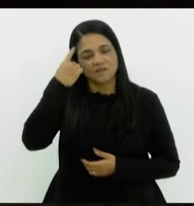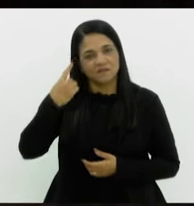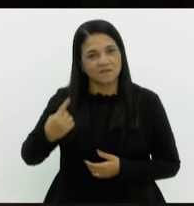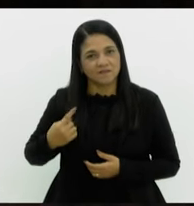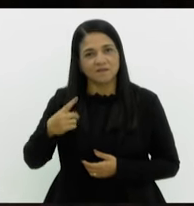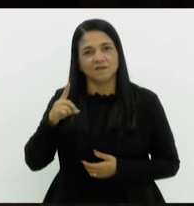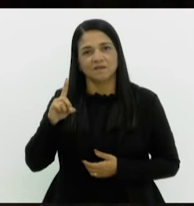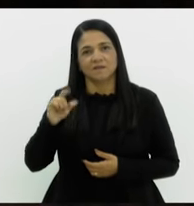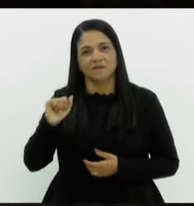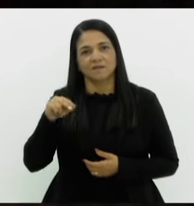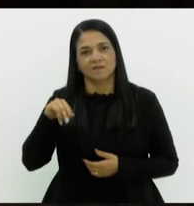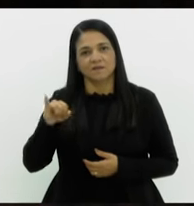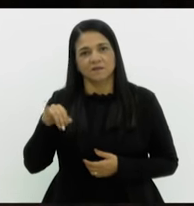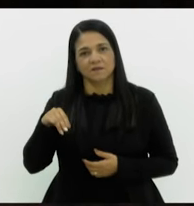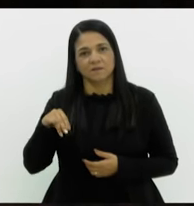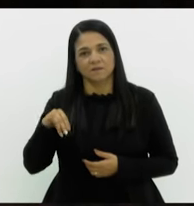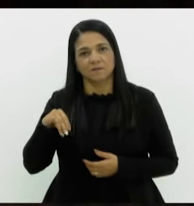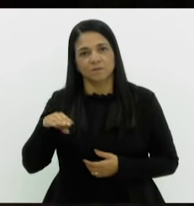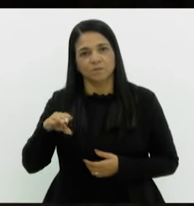Monteiro.